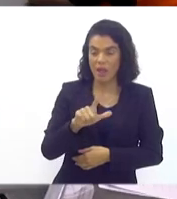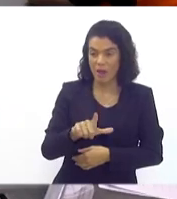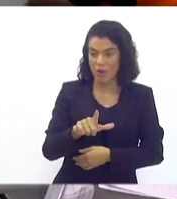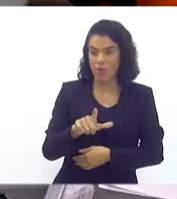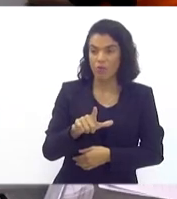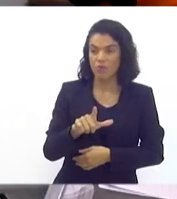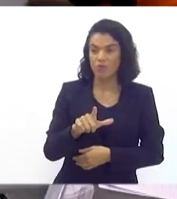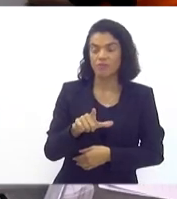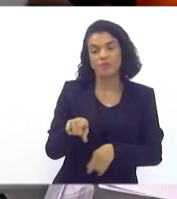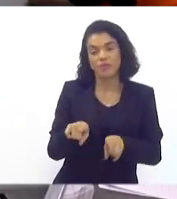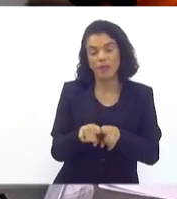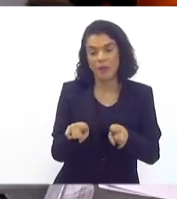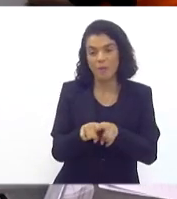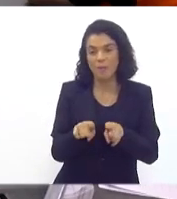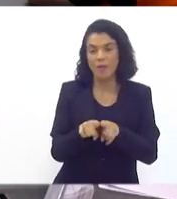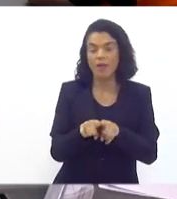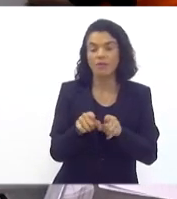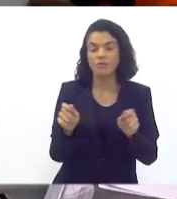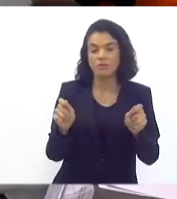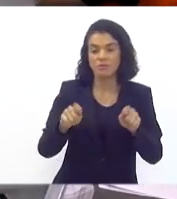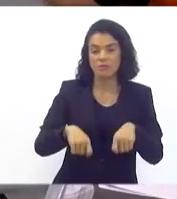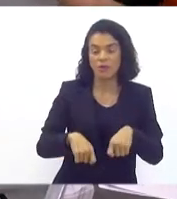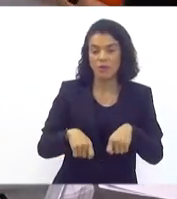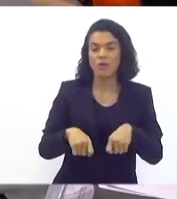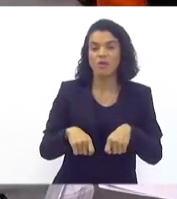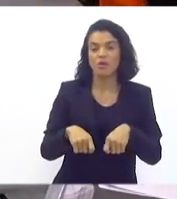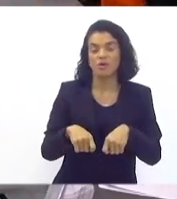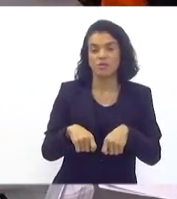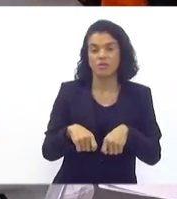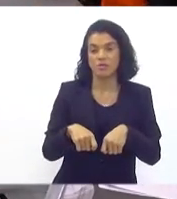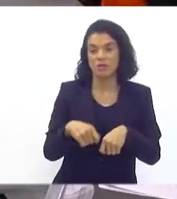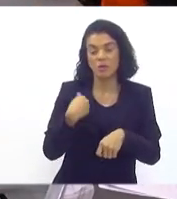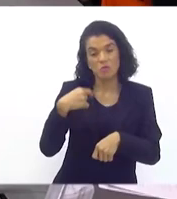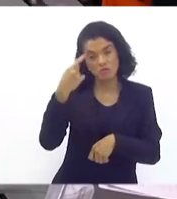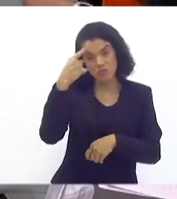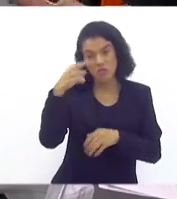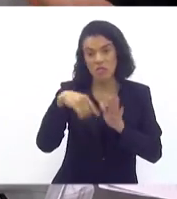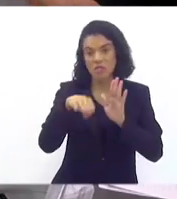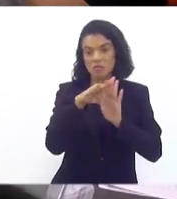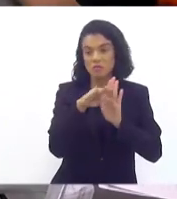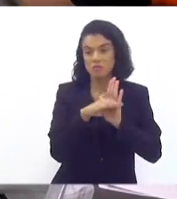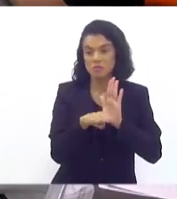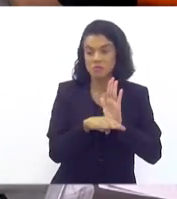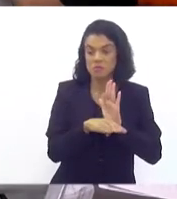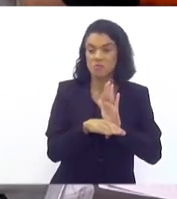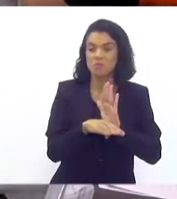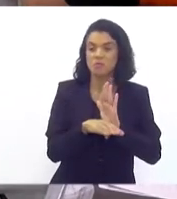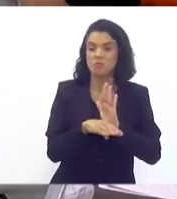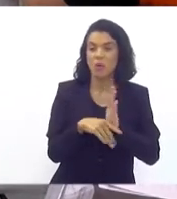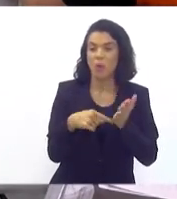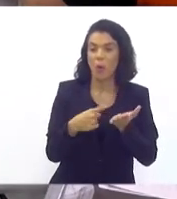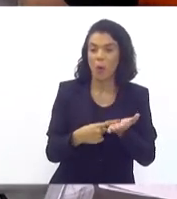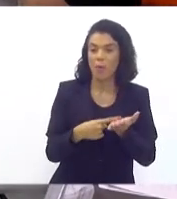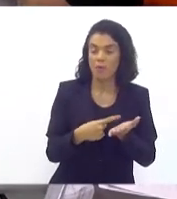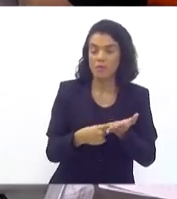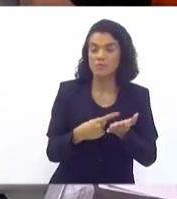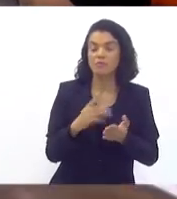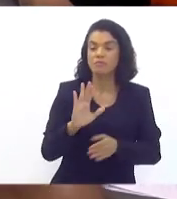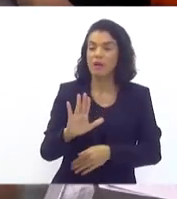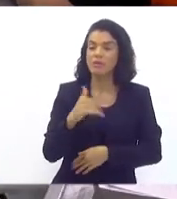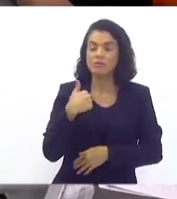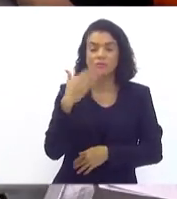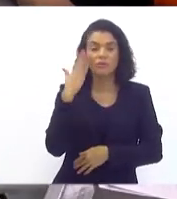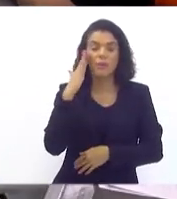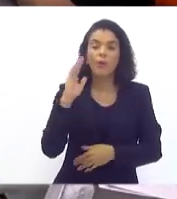possa obviamente referir-se Deputado Hugo Leal sei da sua agenda mas fazer aqui um apanhado do que